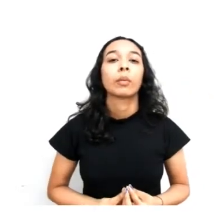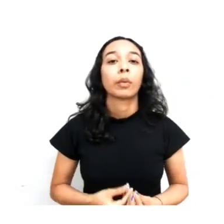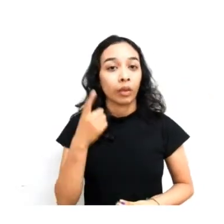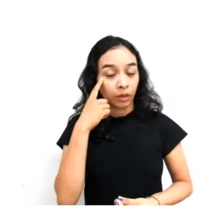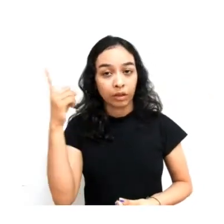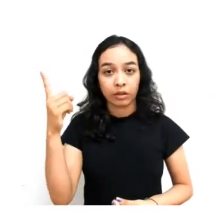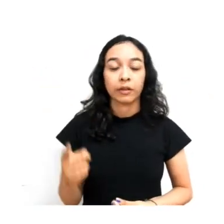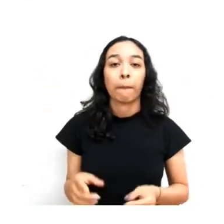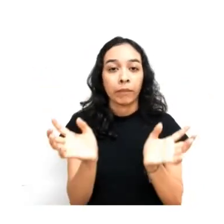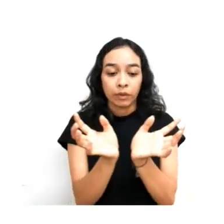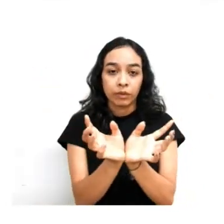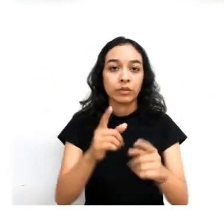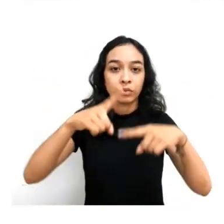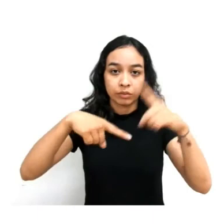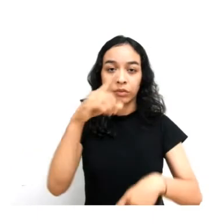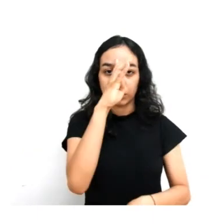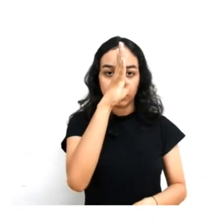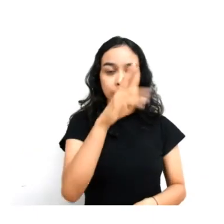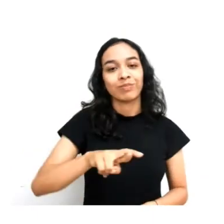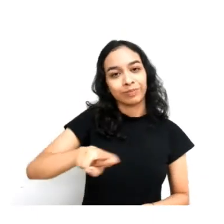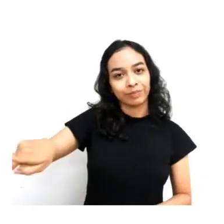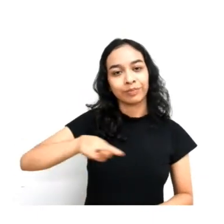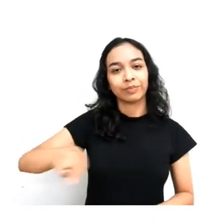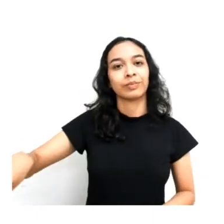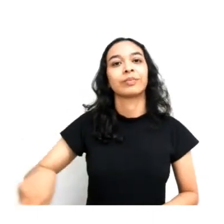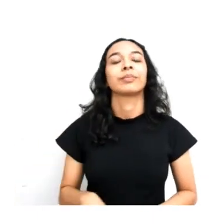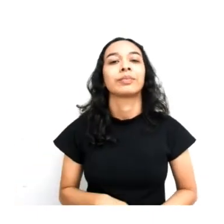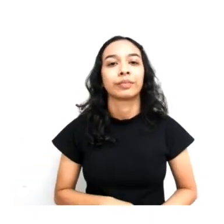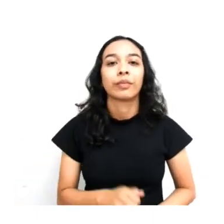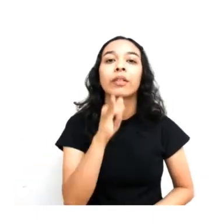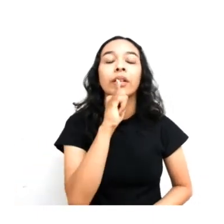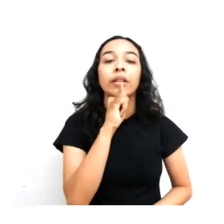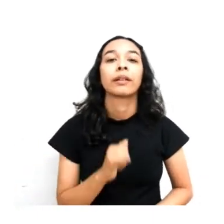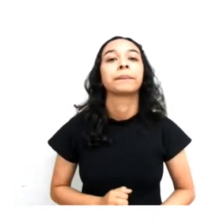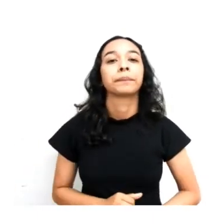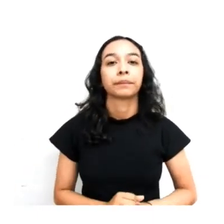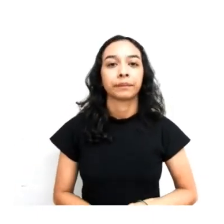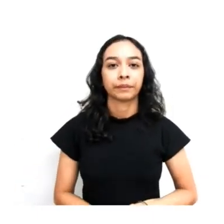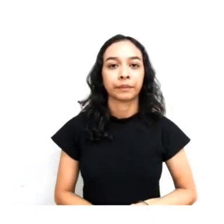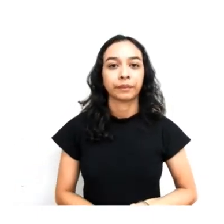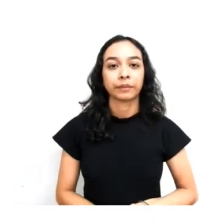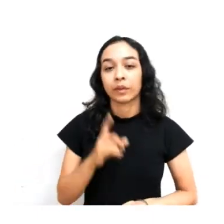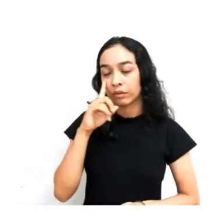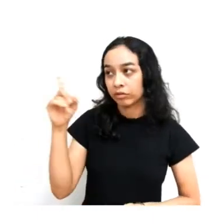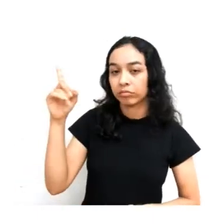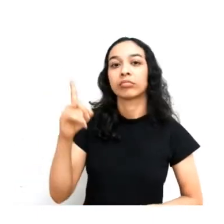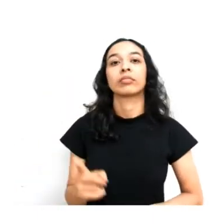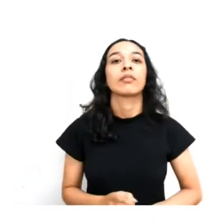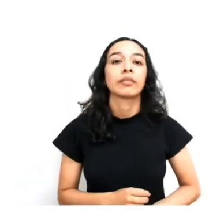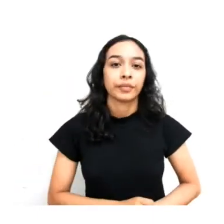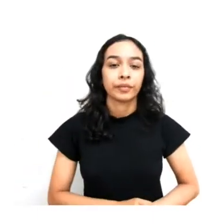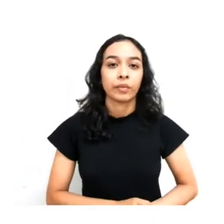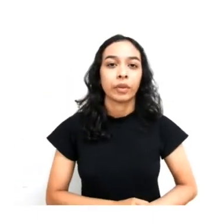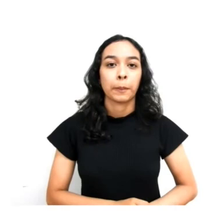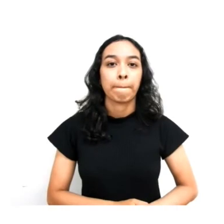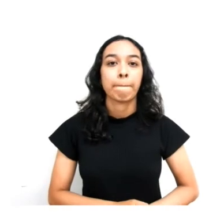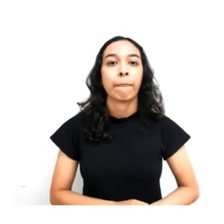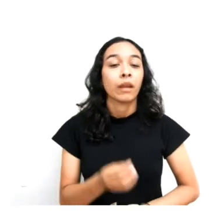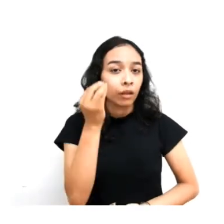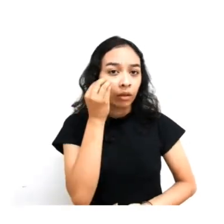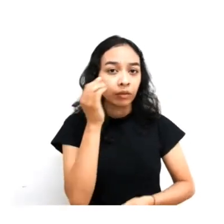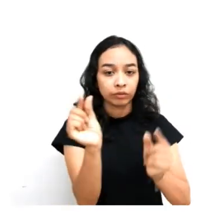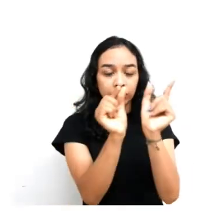est. Domino, domus magna est. Caelo, stellae